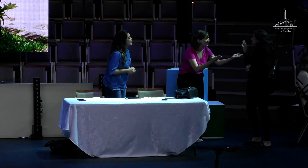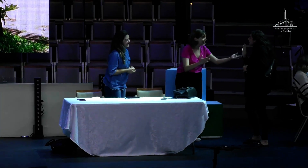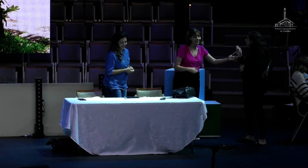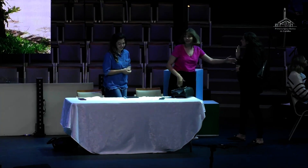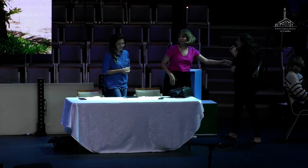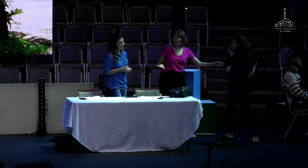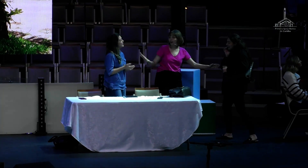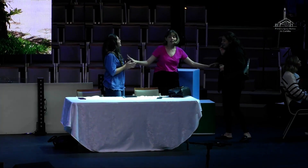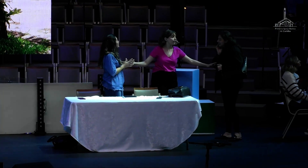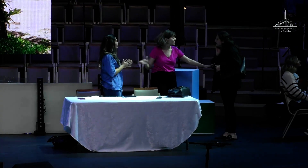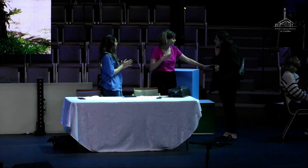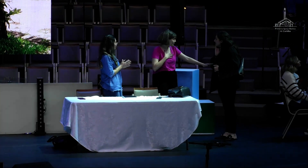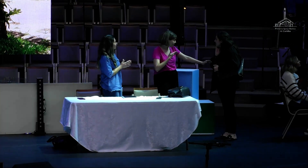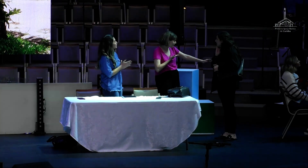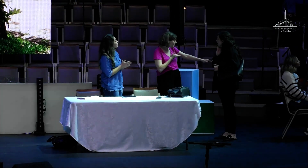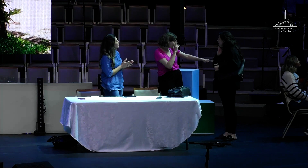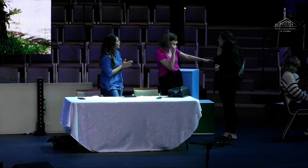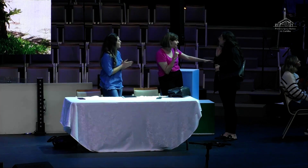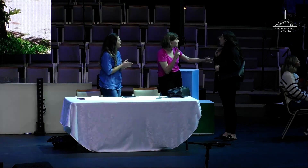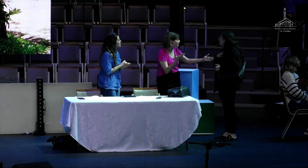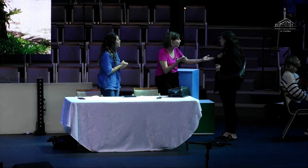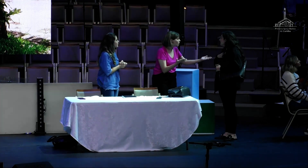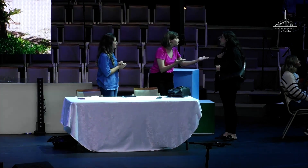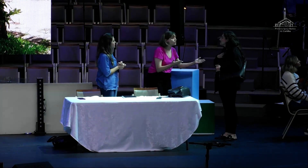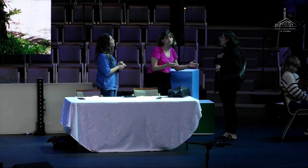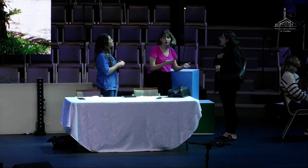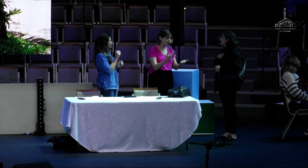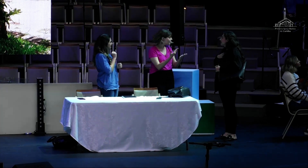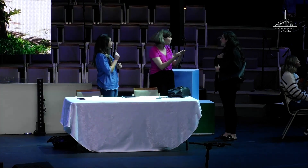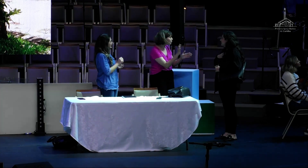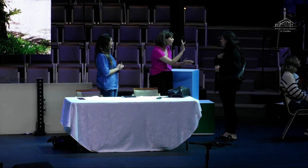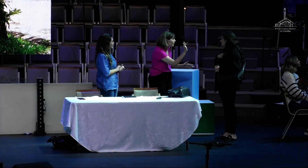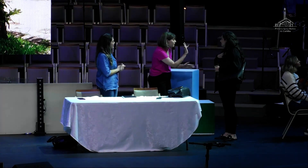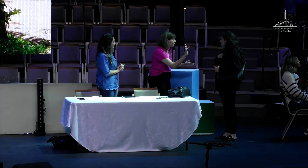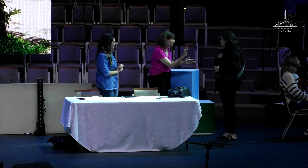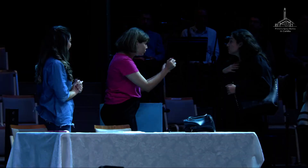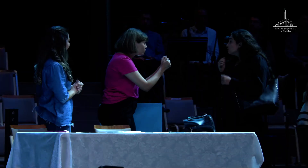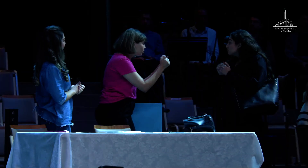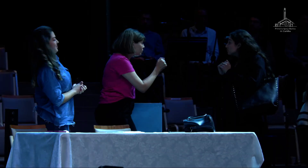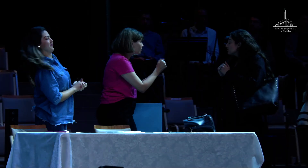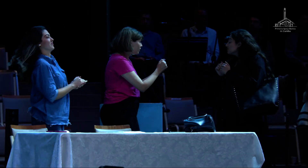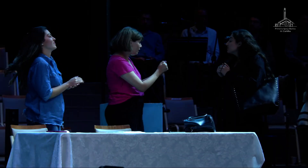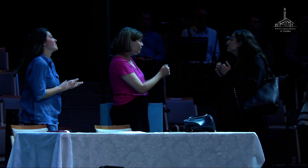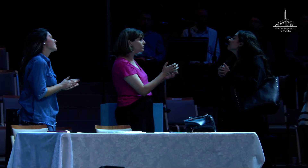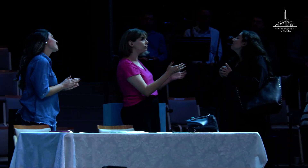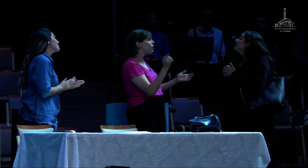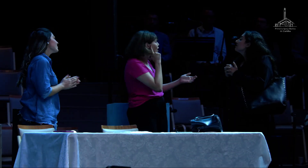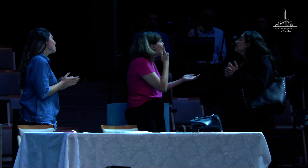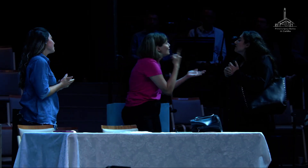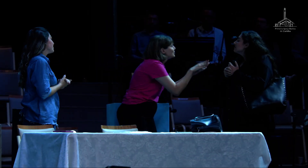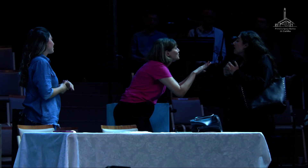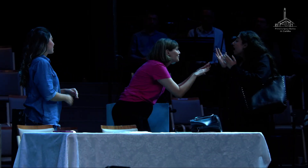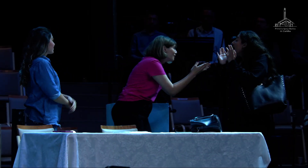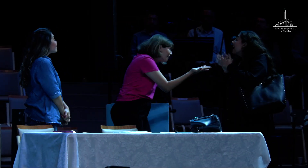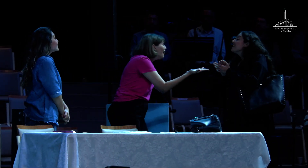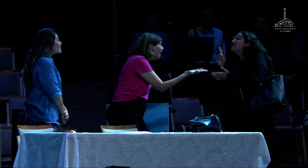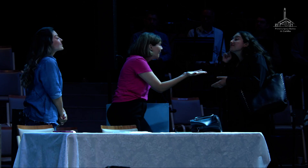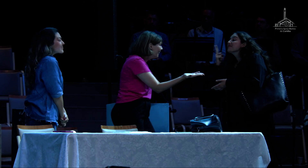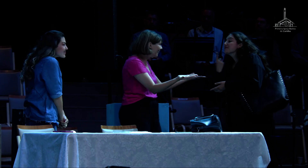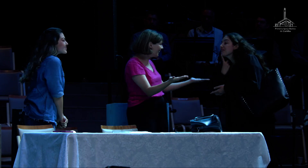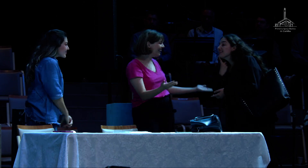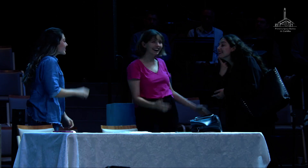Tudo bem? Oi. Ó, essa é minha amiga Rosângela. Oi. Estudamos juntos na faculdade e ela é